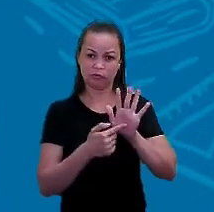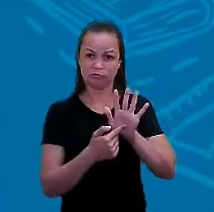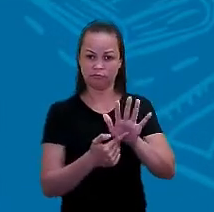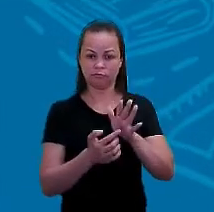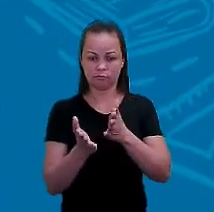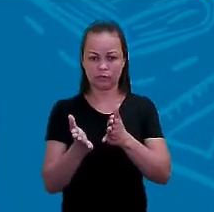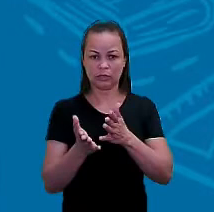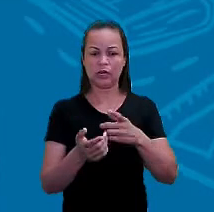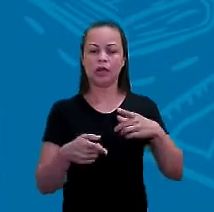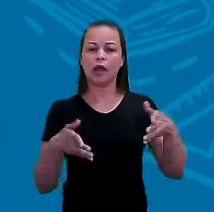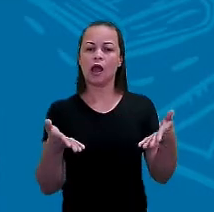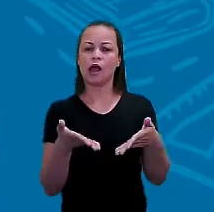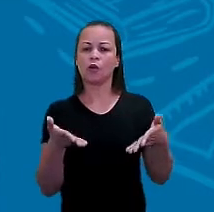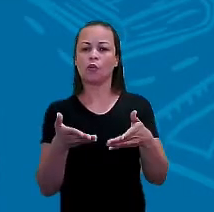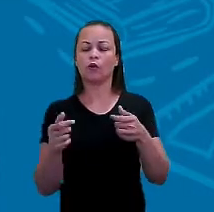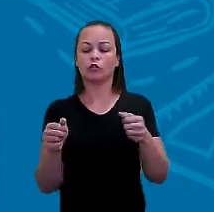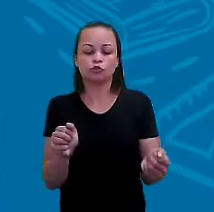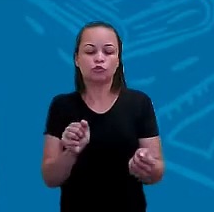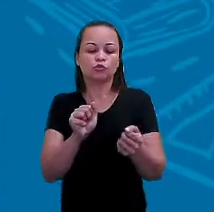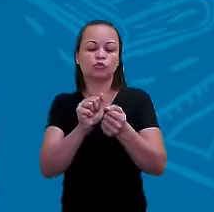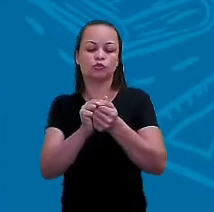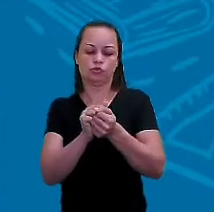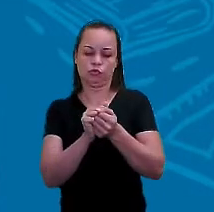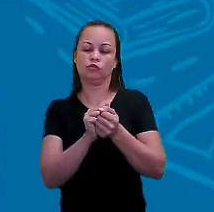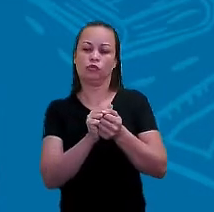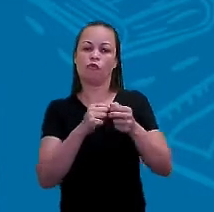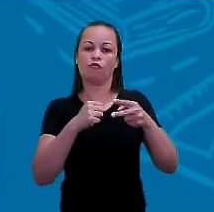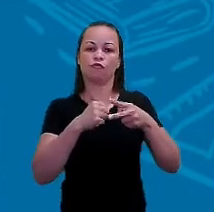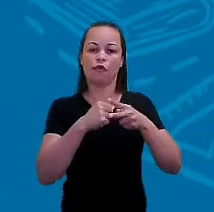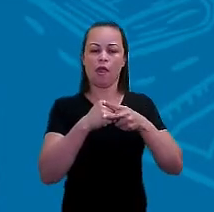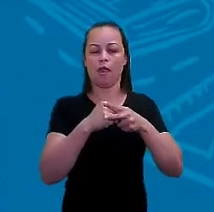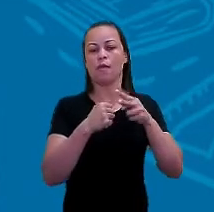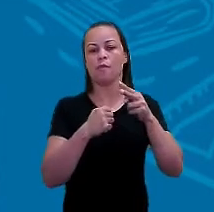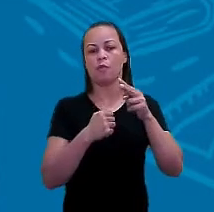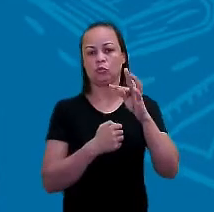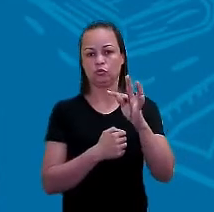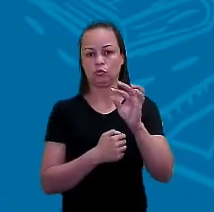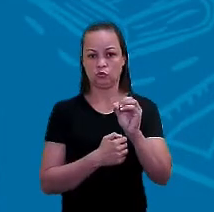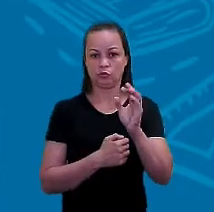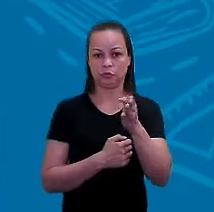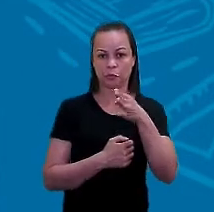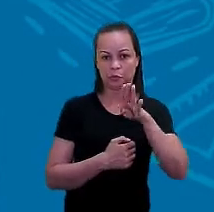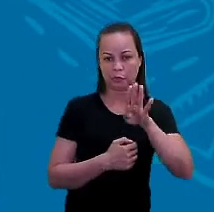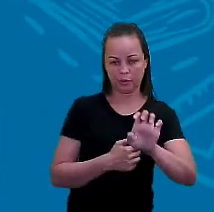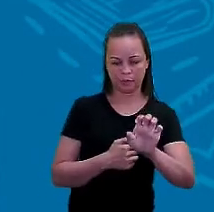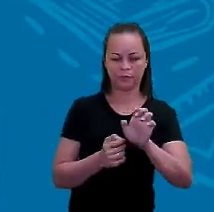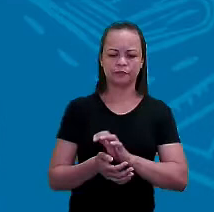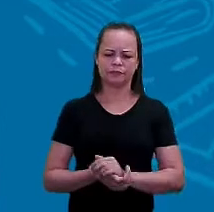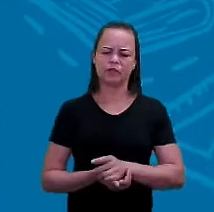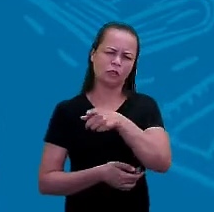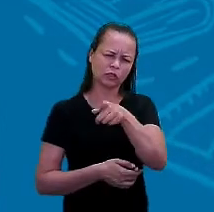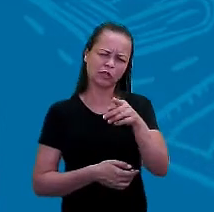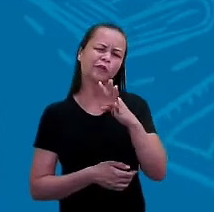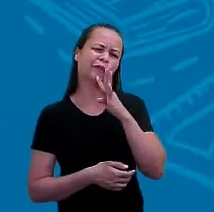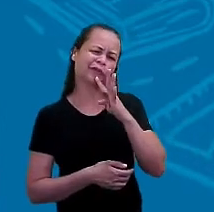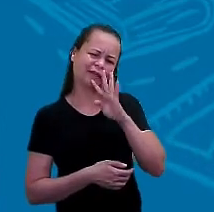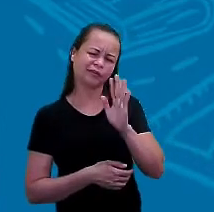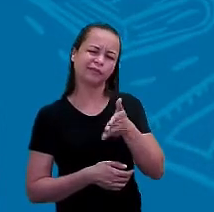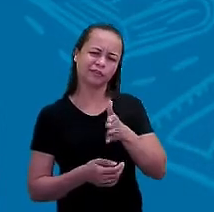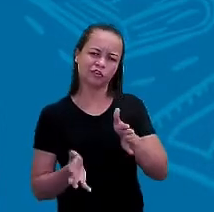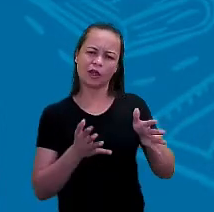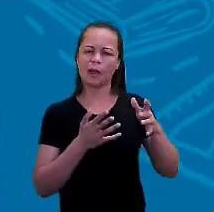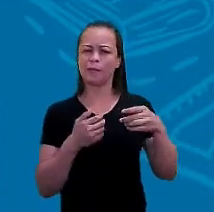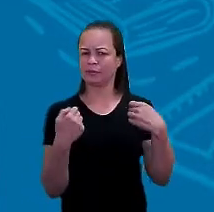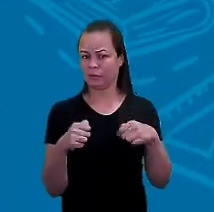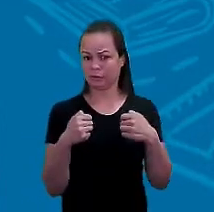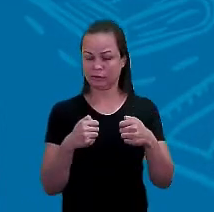tenho os pronomes pessoais juntos com o verb to be. Então, prestem bastante atenção, você já conhece, mas é necessário a gente ficar